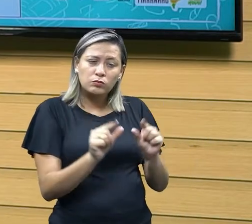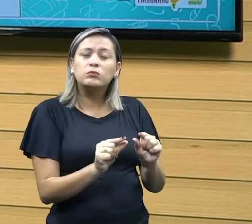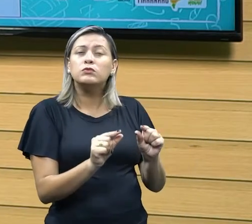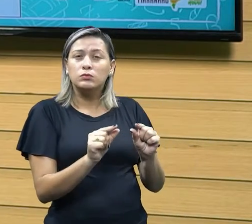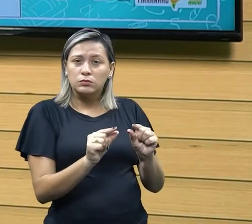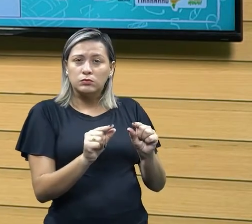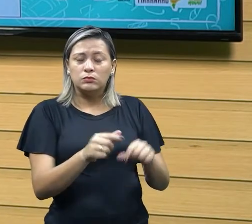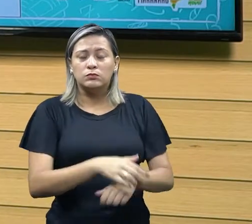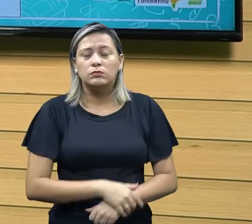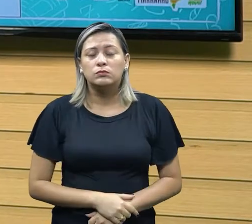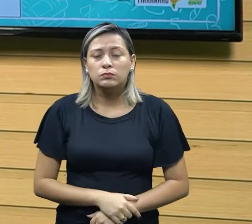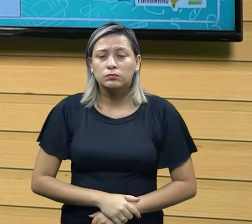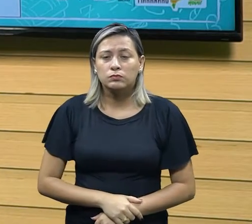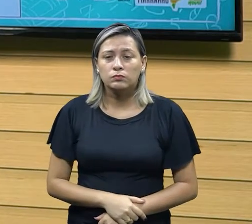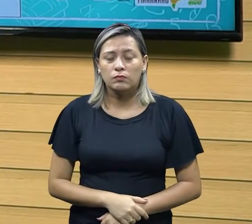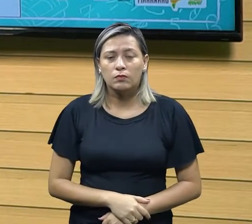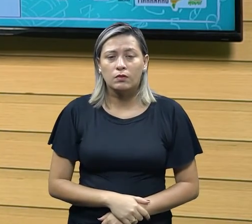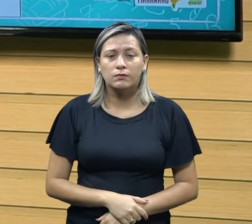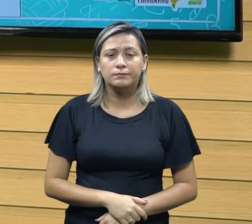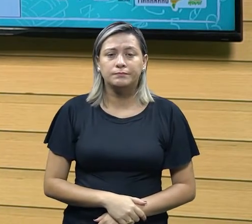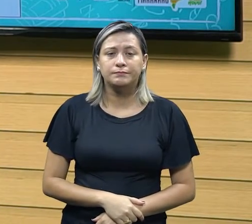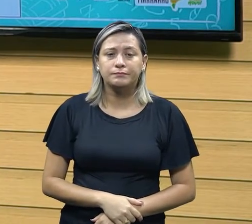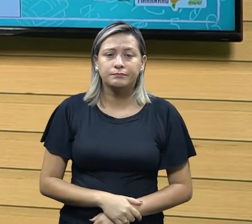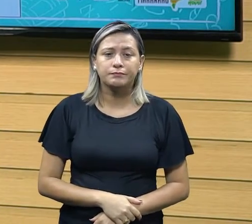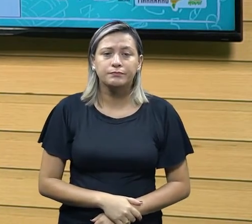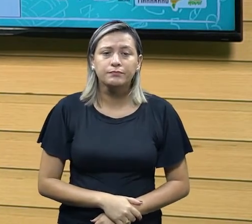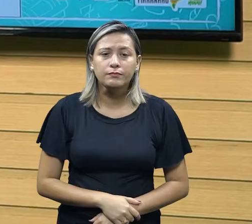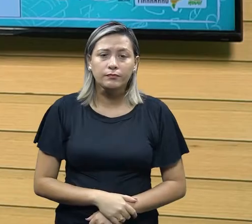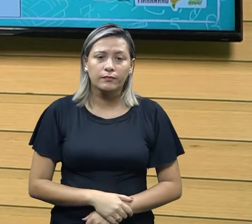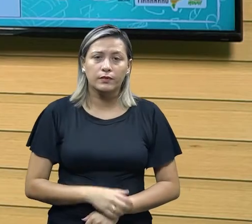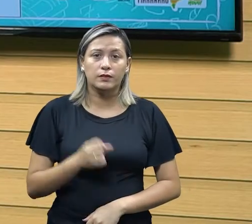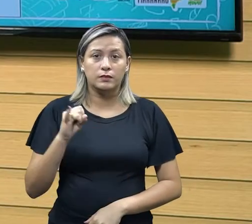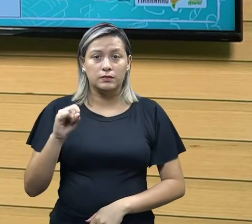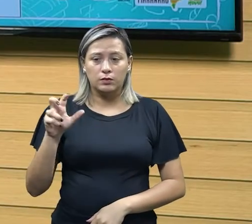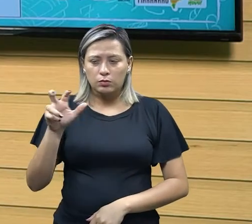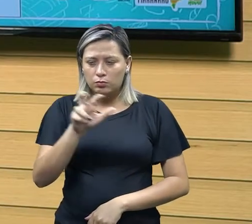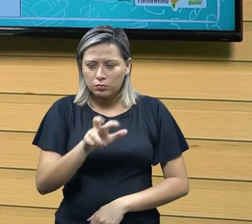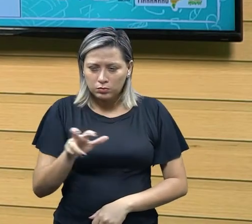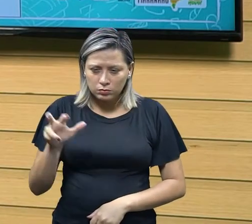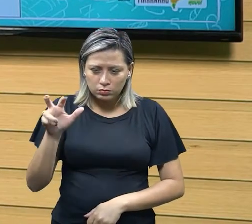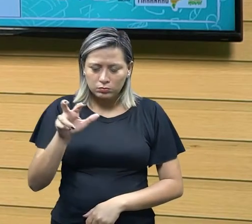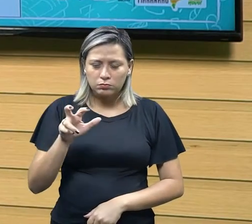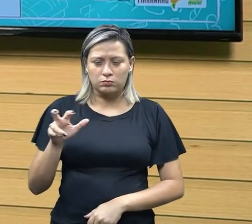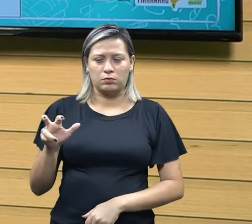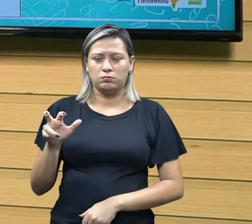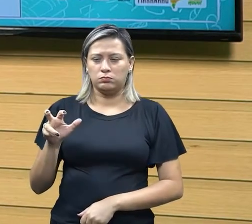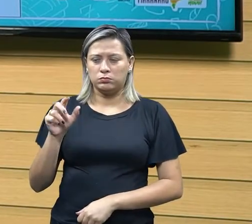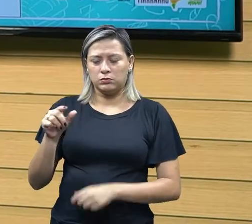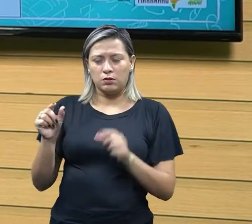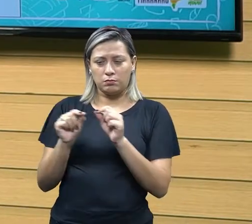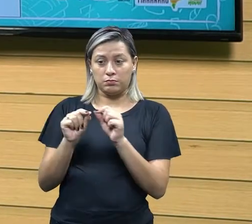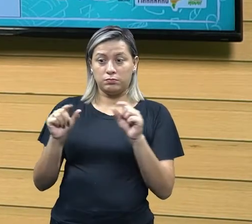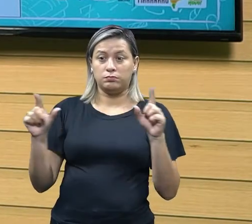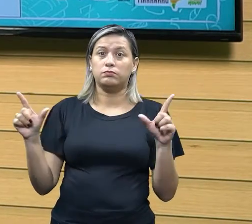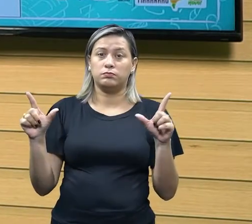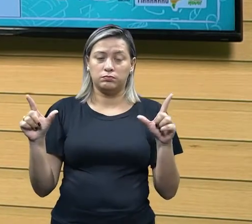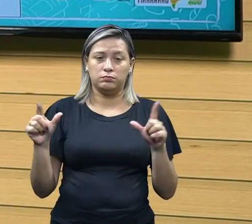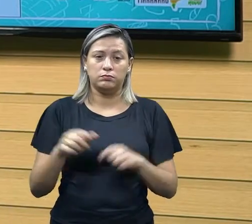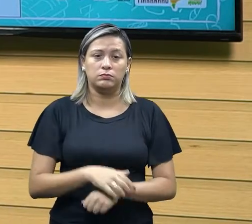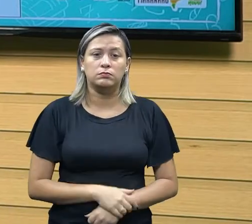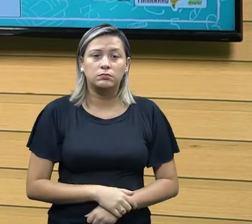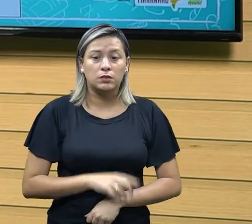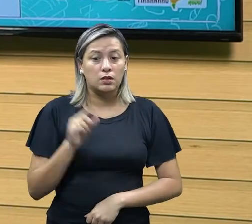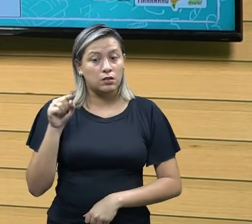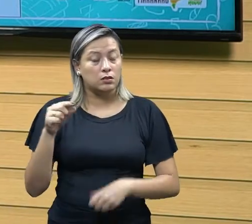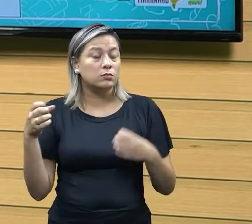E o outro lado também. Caso você coloque o cursor do mouse do outro lado da linha, aquele que